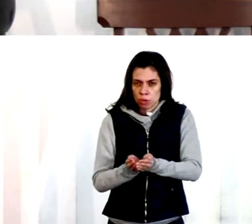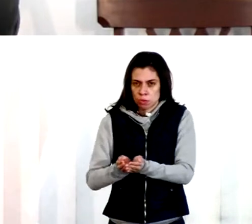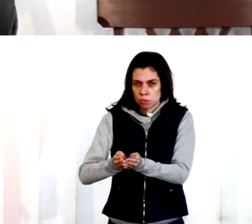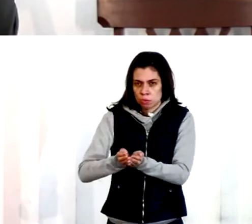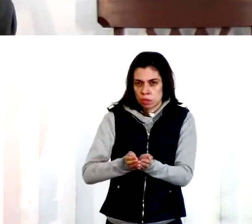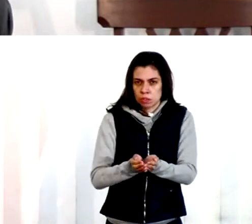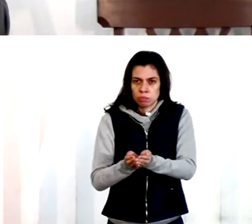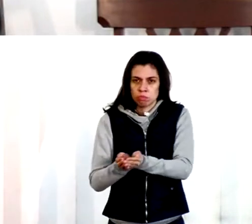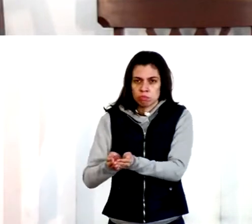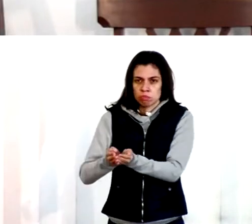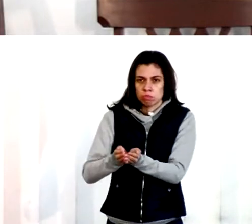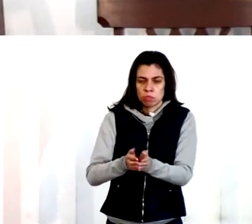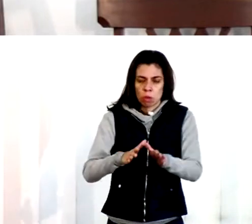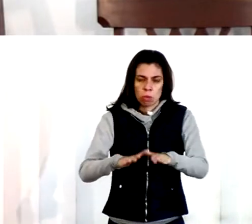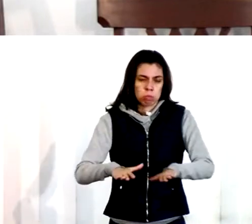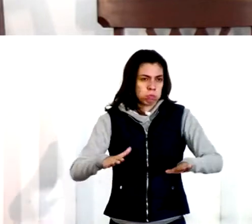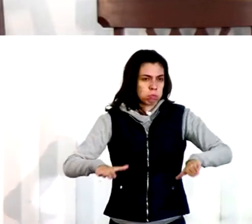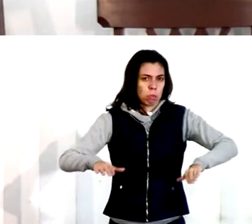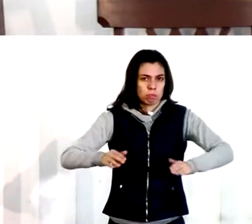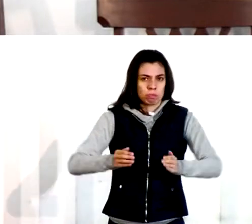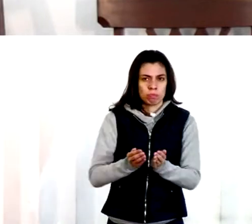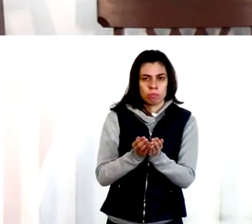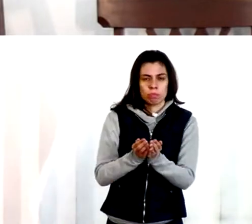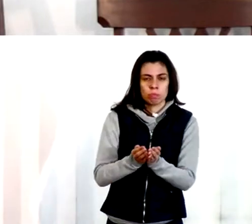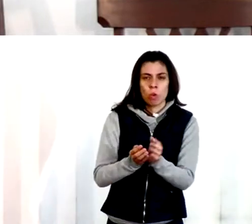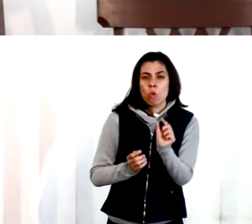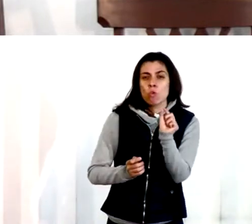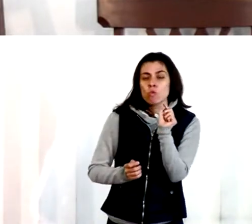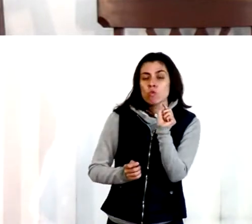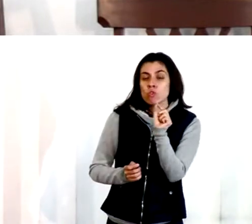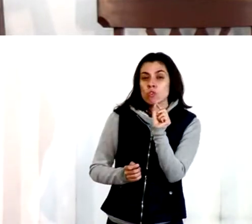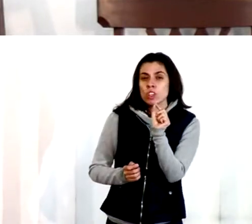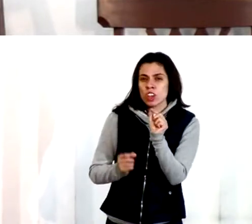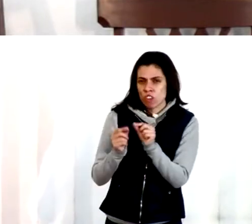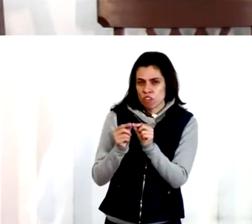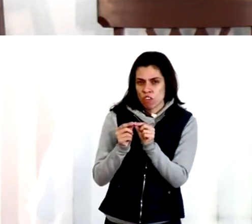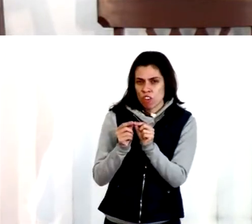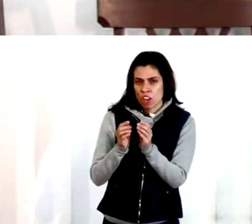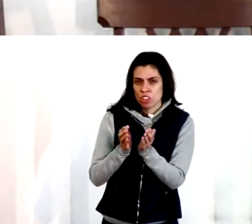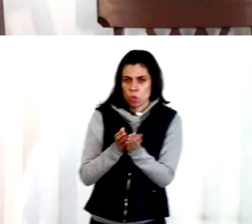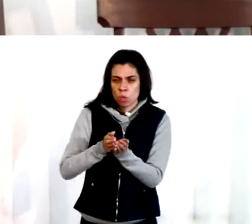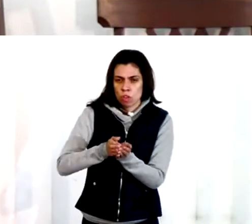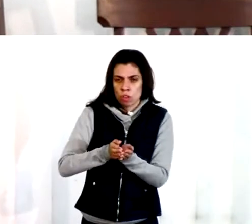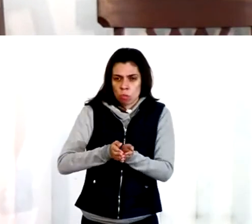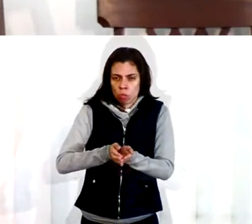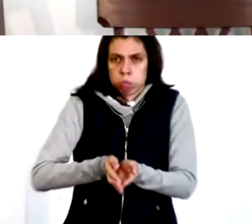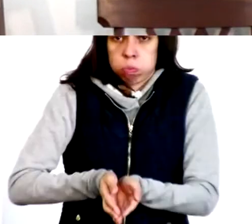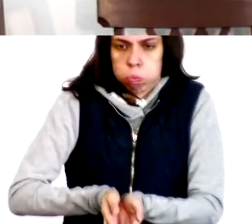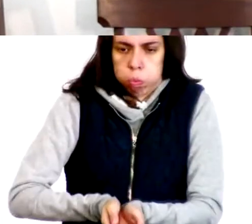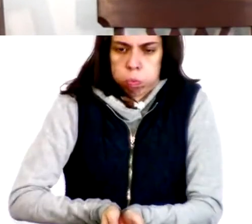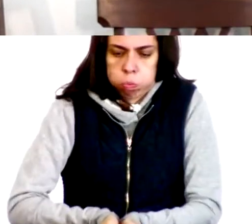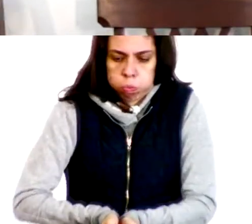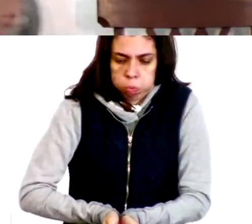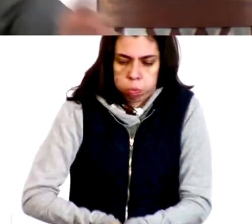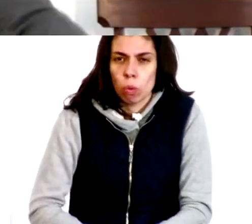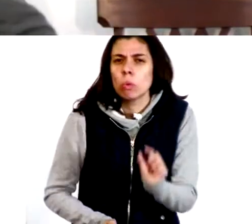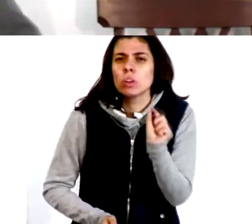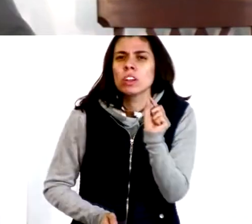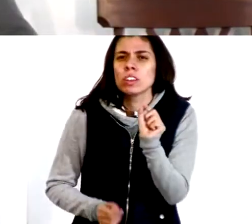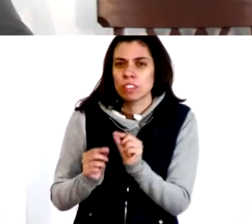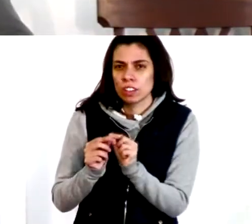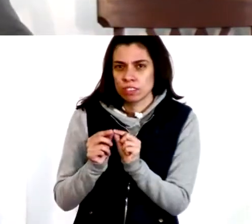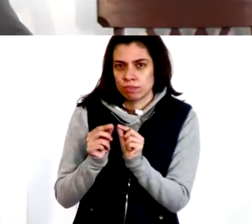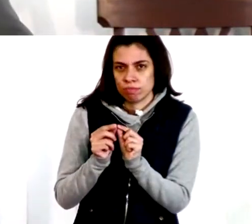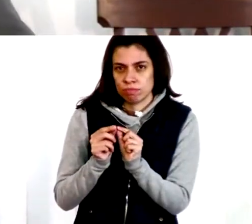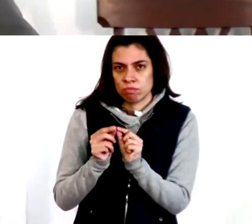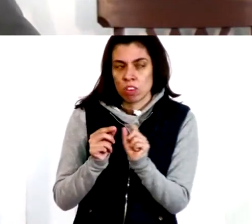não é choque entre navios, são microalgas que vão tomando a casca do navio em determinado momento, quando menos se espera, o navio